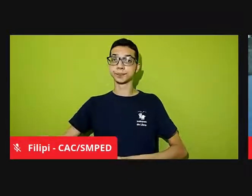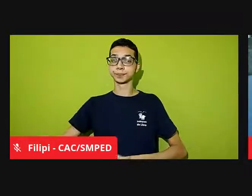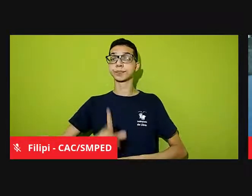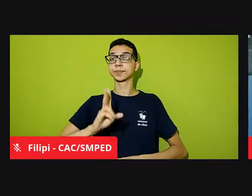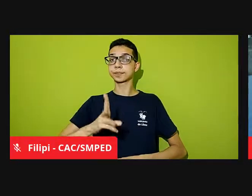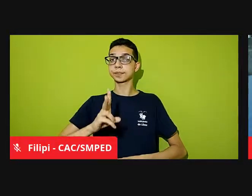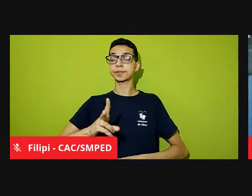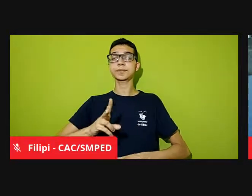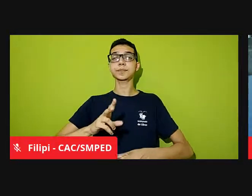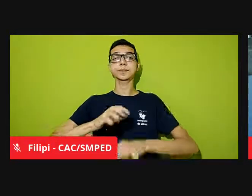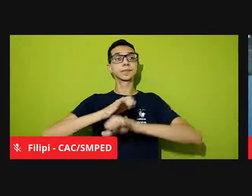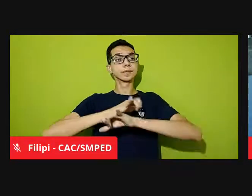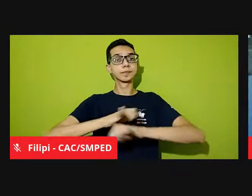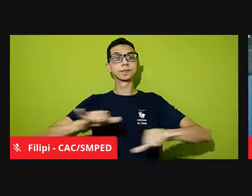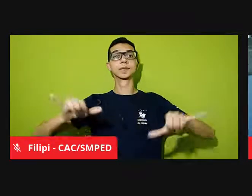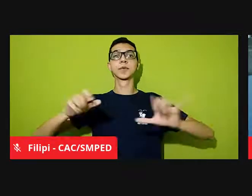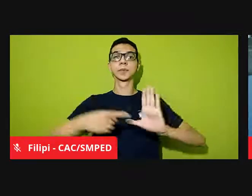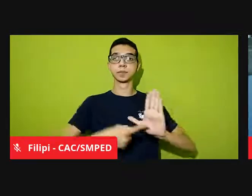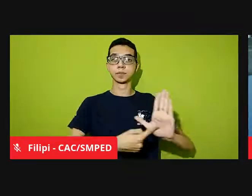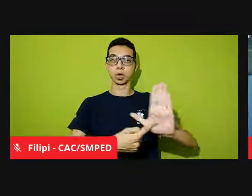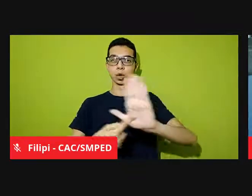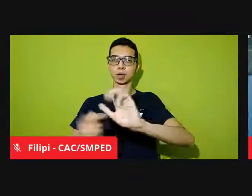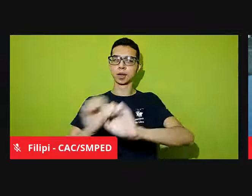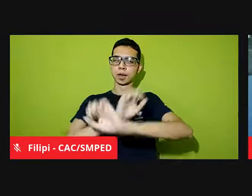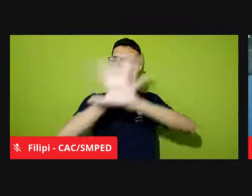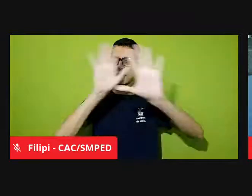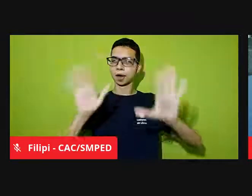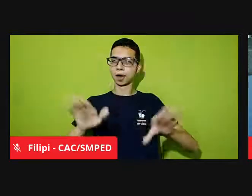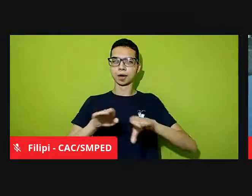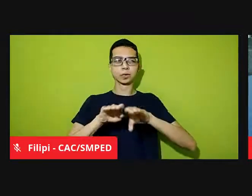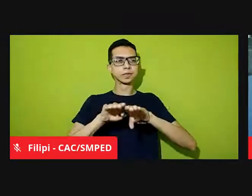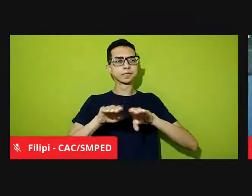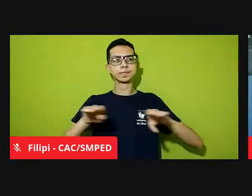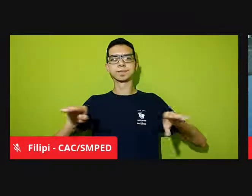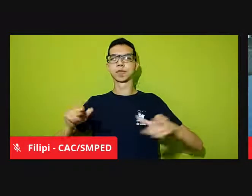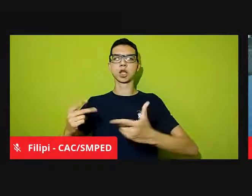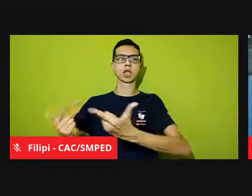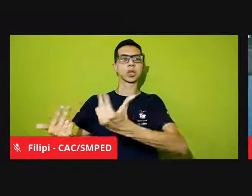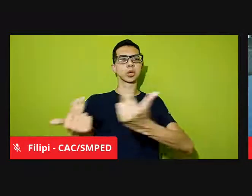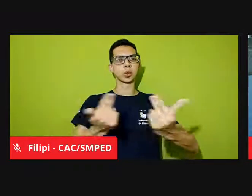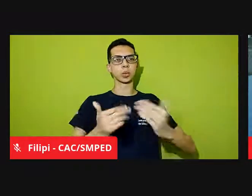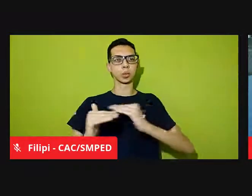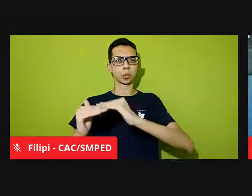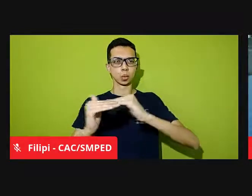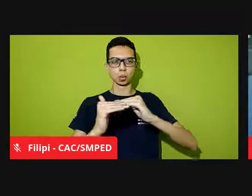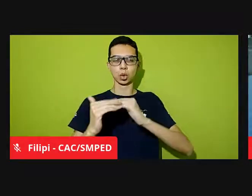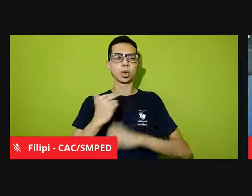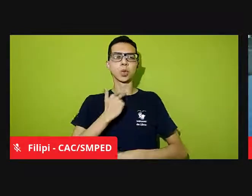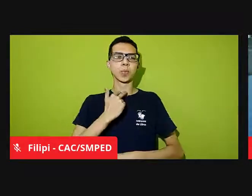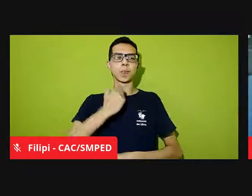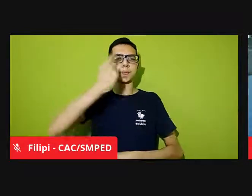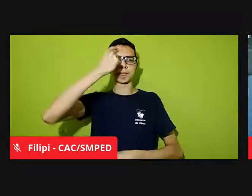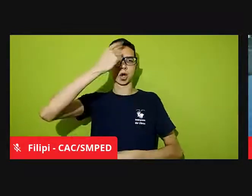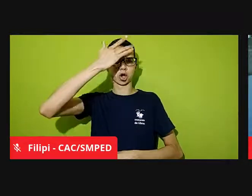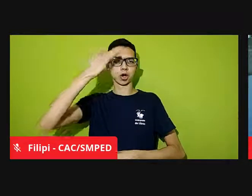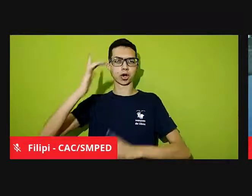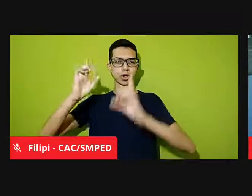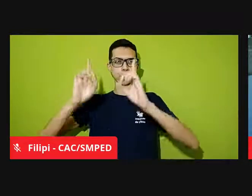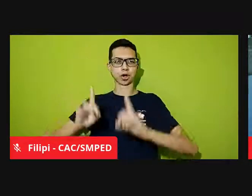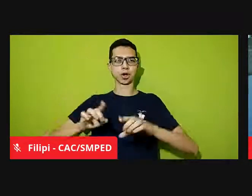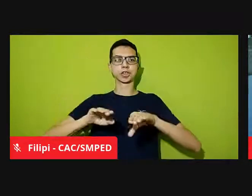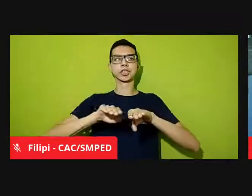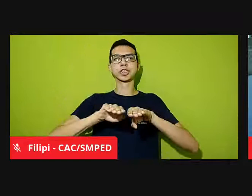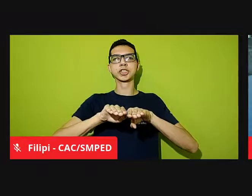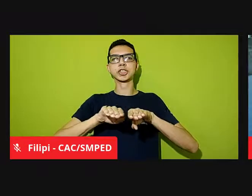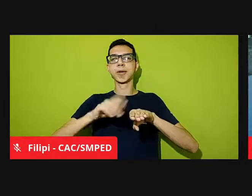para que a pessoa com deficiência não seja pensada, né, de forma isolada, porque aí isso não seria